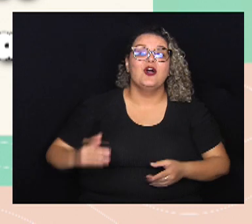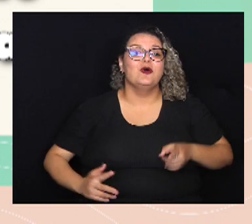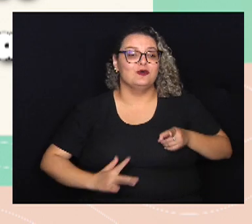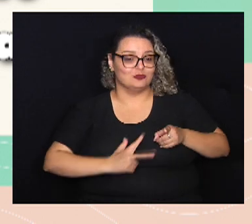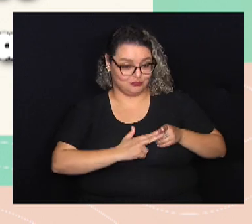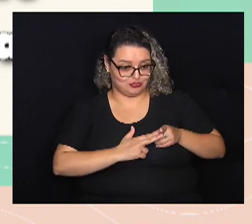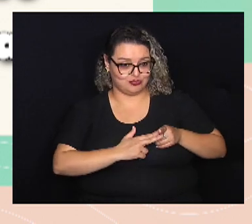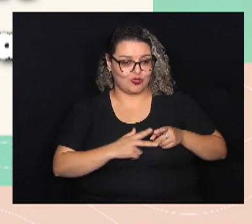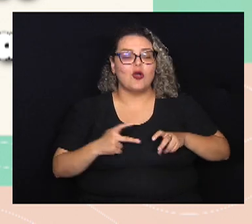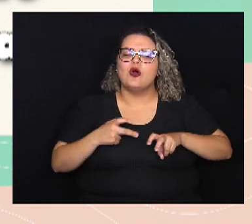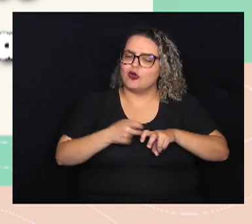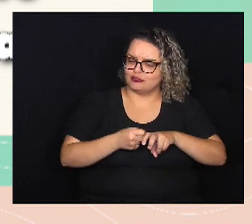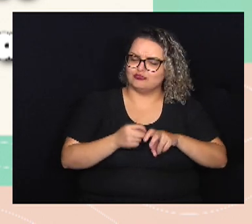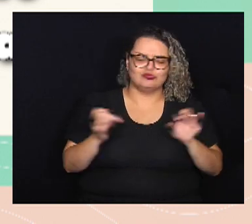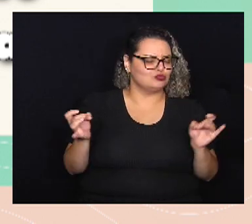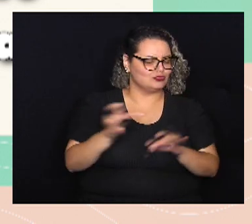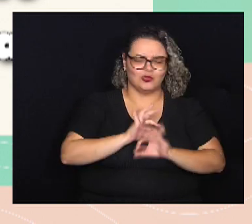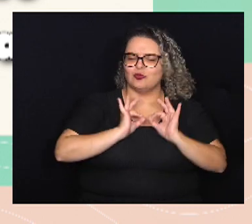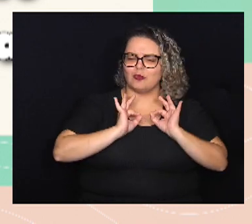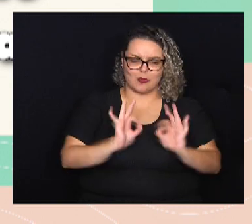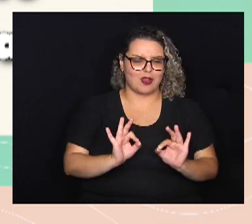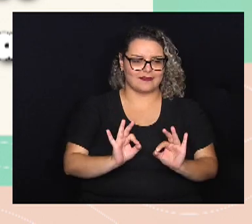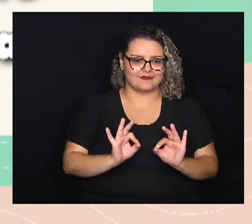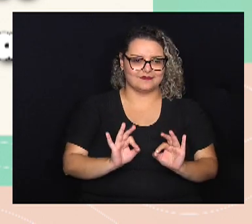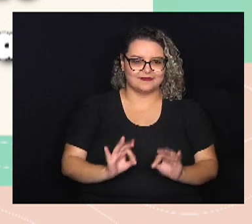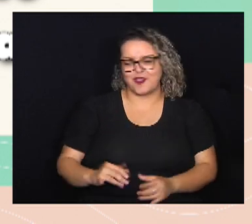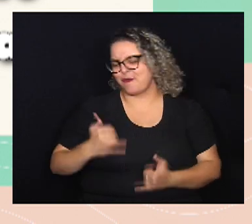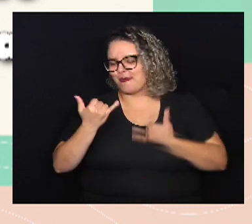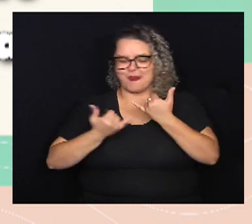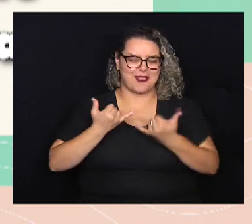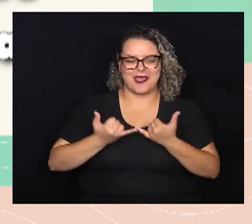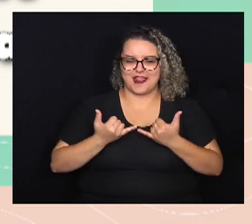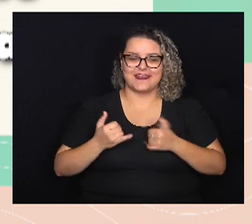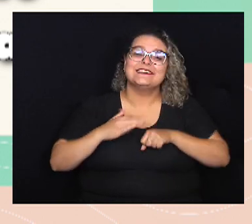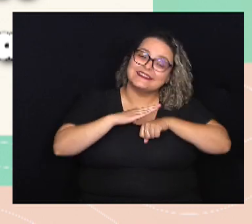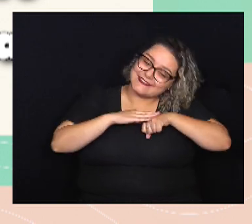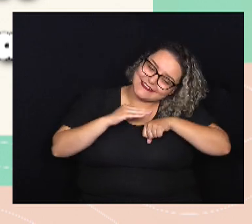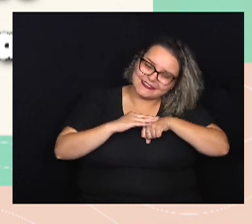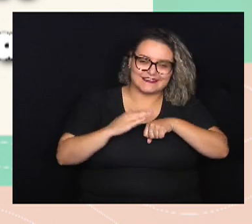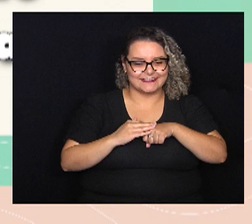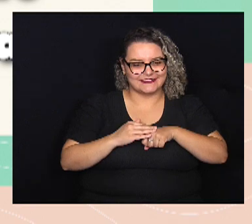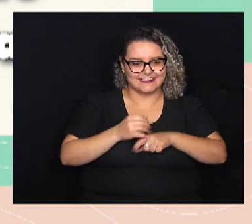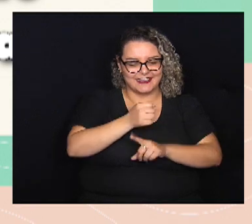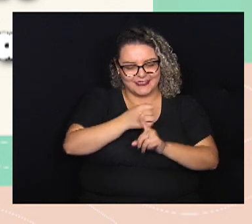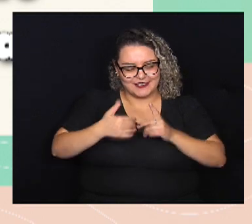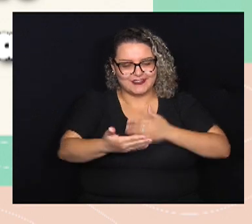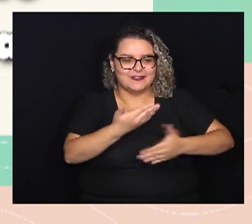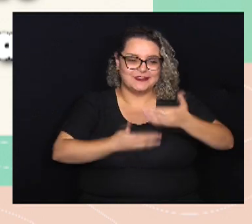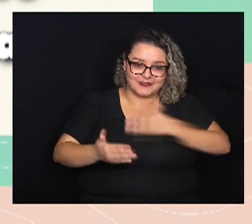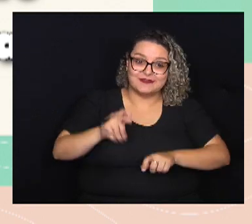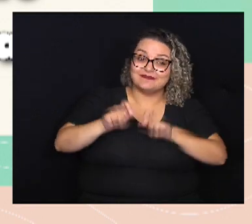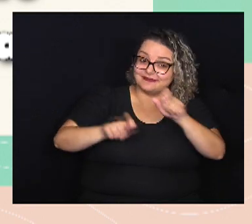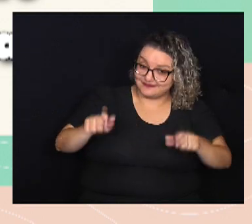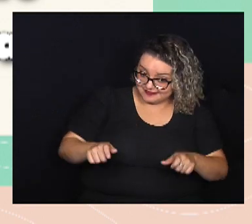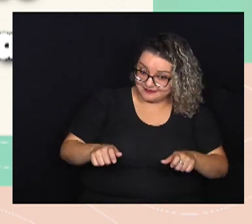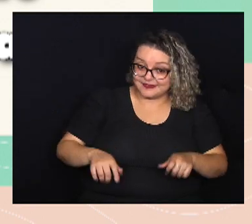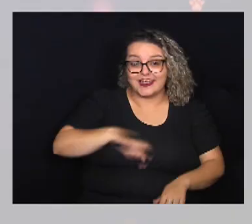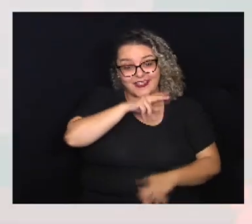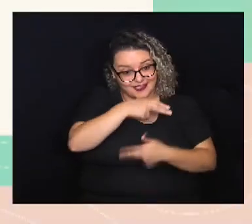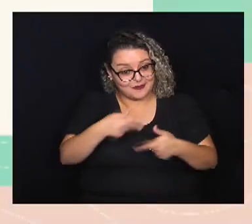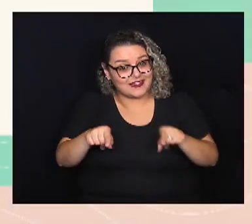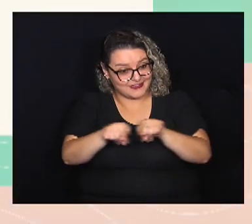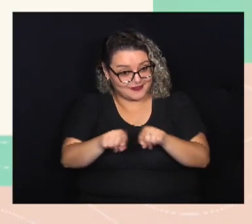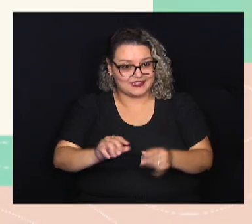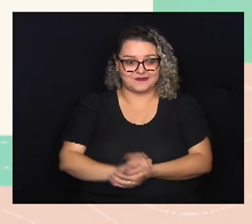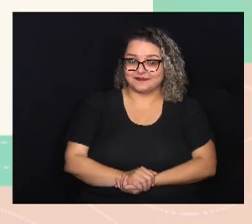vermifugado e vacinado um cão brincalhão carinhoso e sociável com outras pessoas e animais